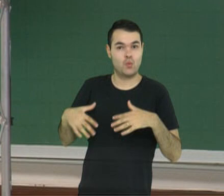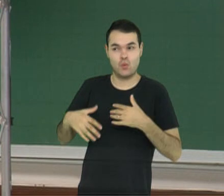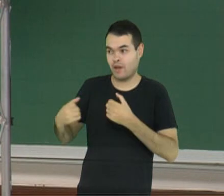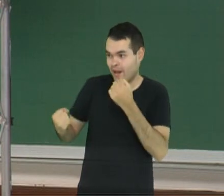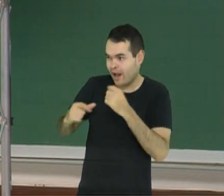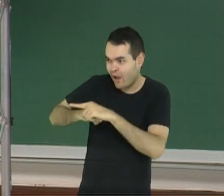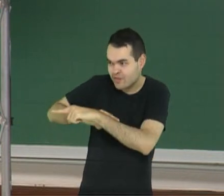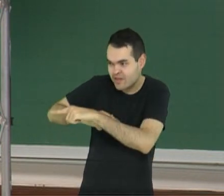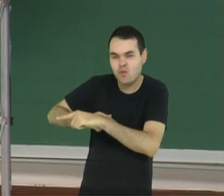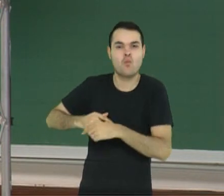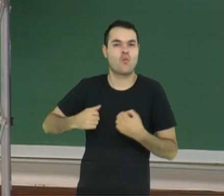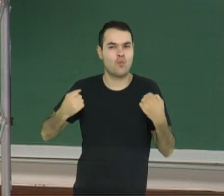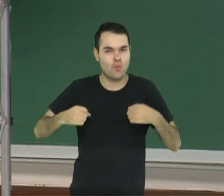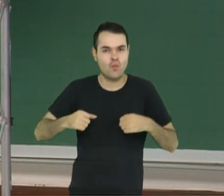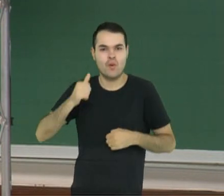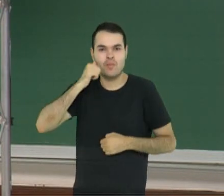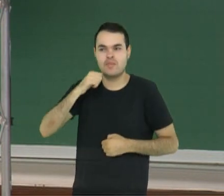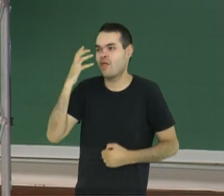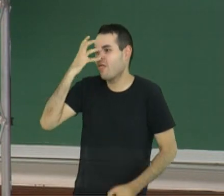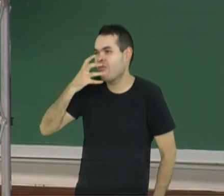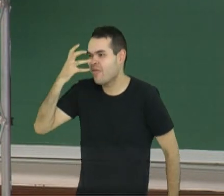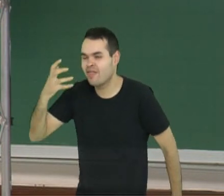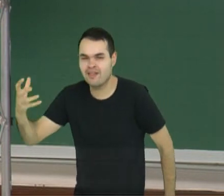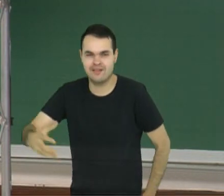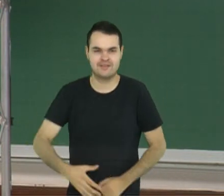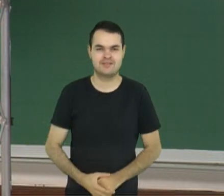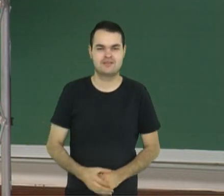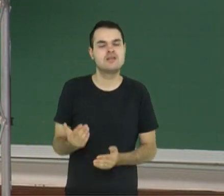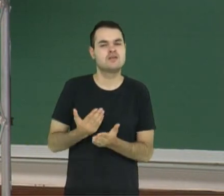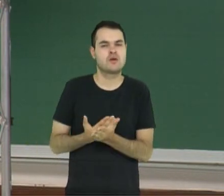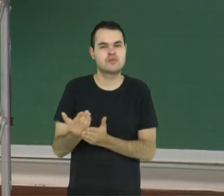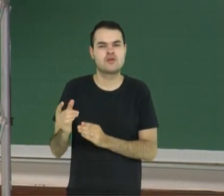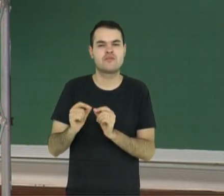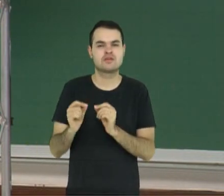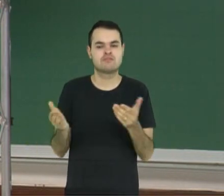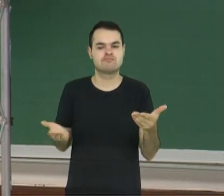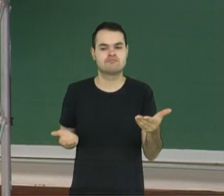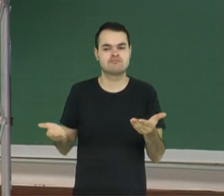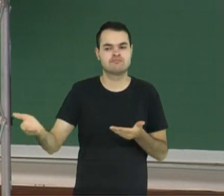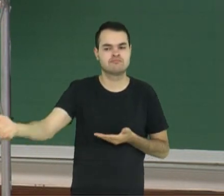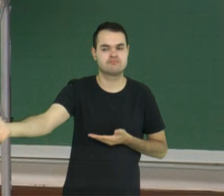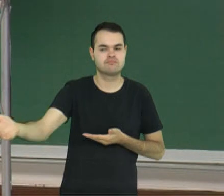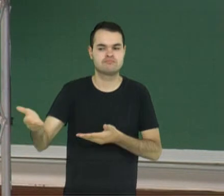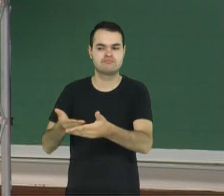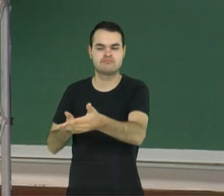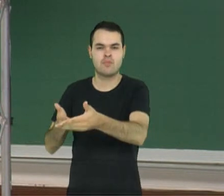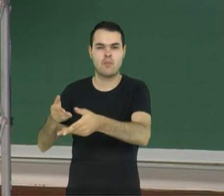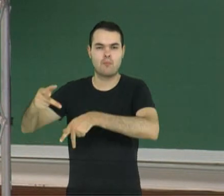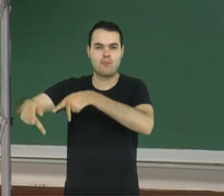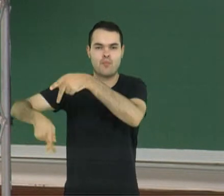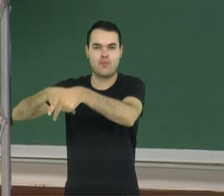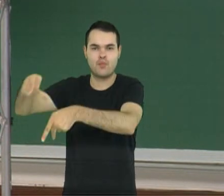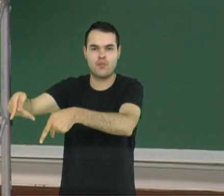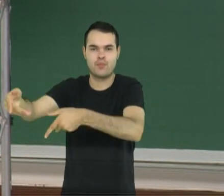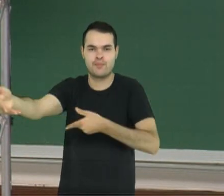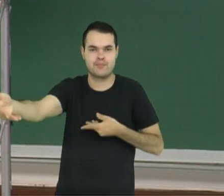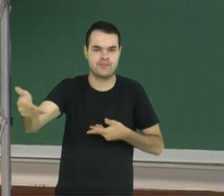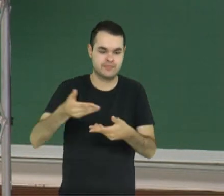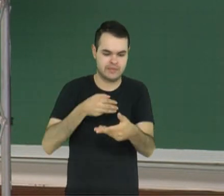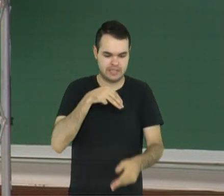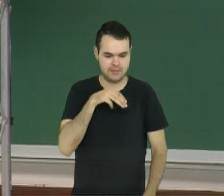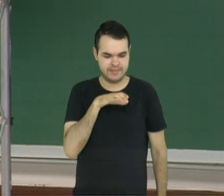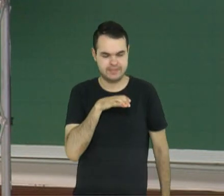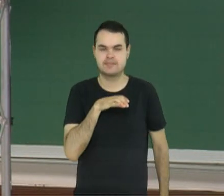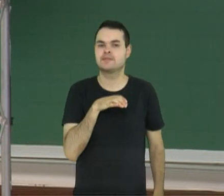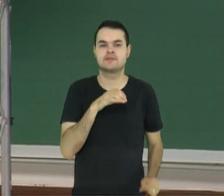carro do lugar. Então nesse momento o que acontece? Ele começa a fazer uma interação entre público e o MC, o mestre de cerimônias. Aí